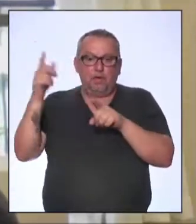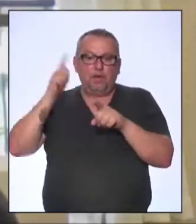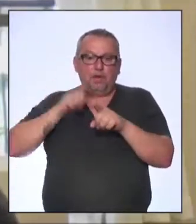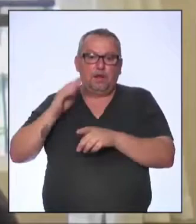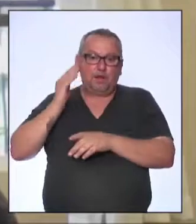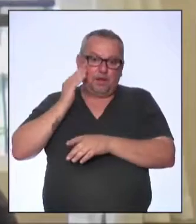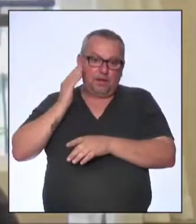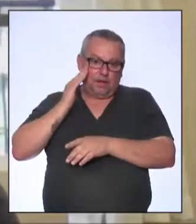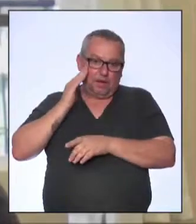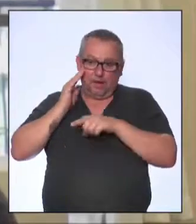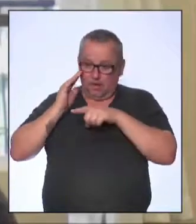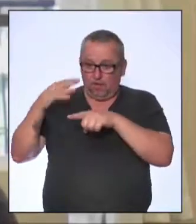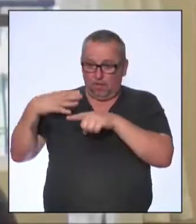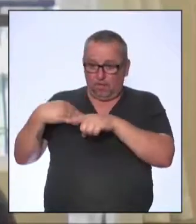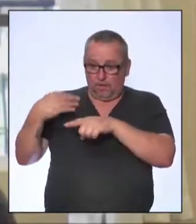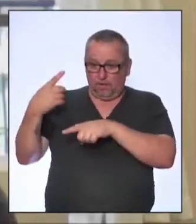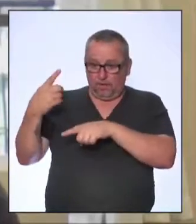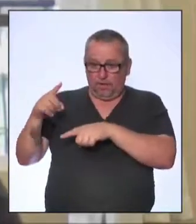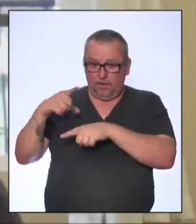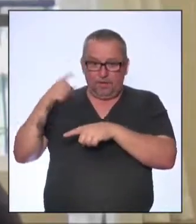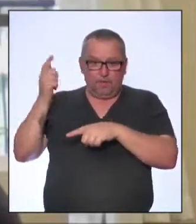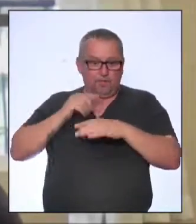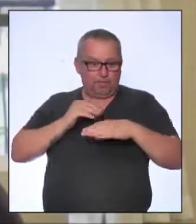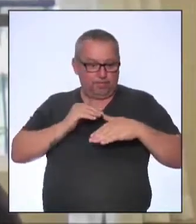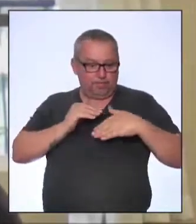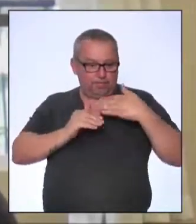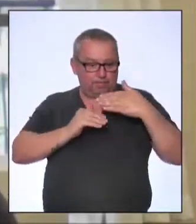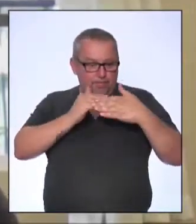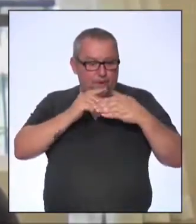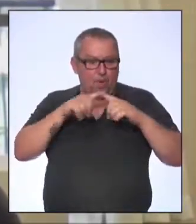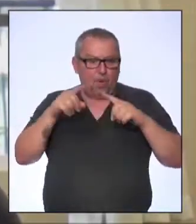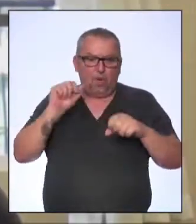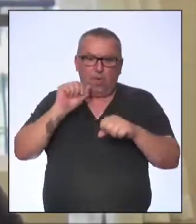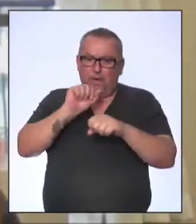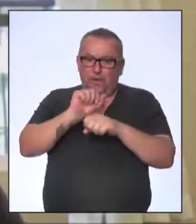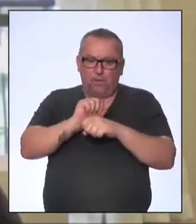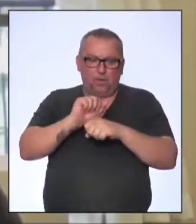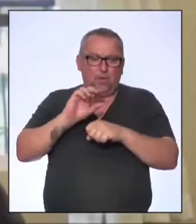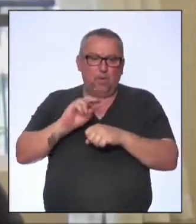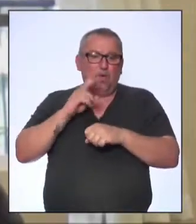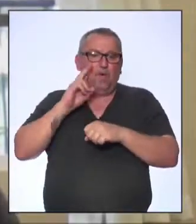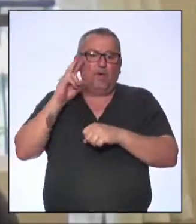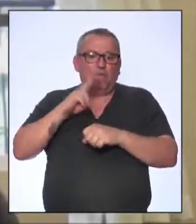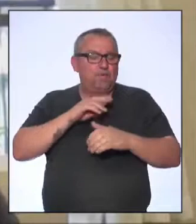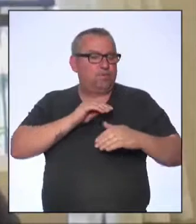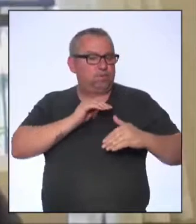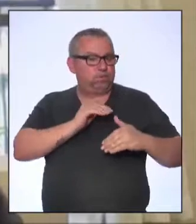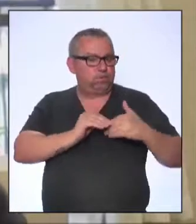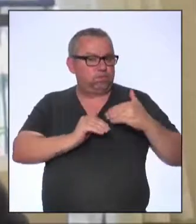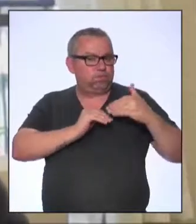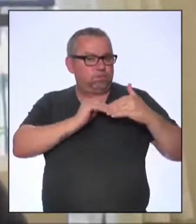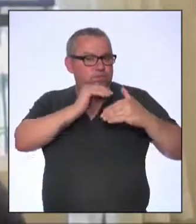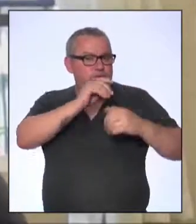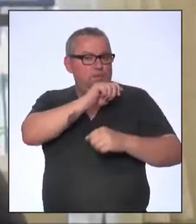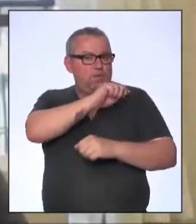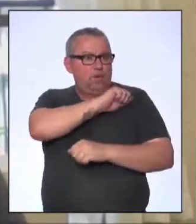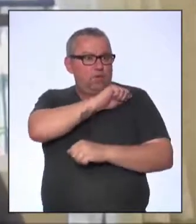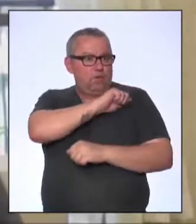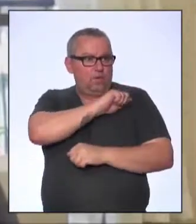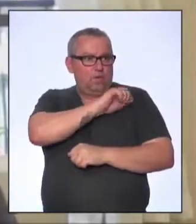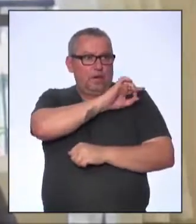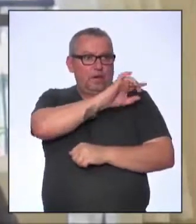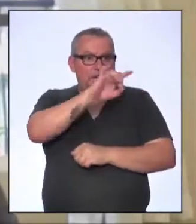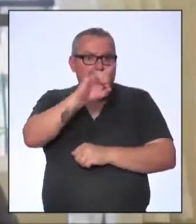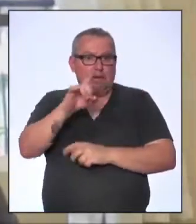filho está avançando, está no médio, ele vai acompanhando toda a evolução do aluno. Cada